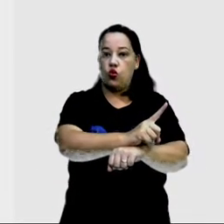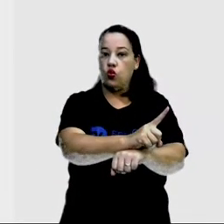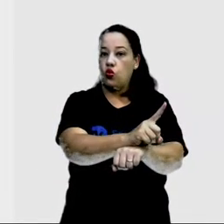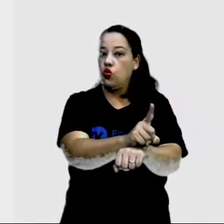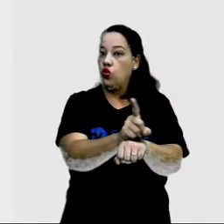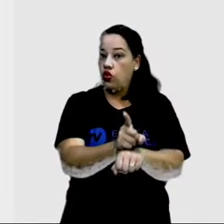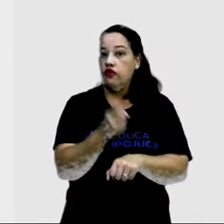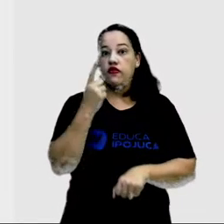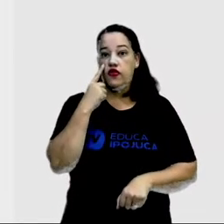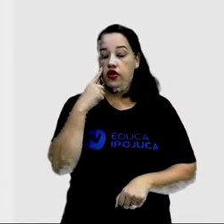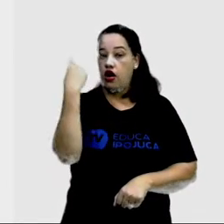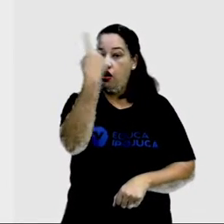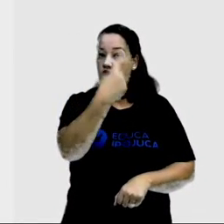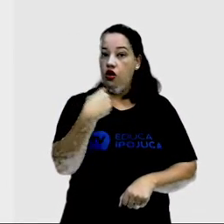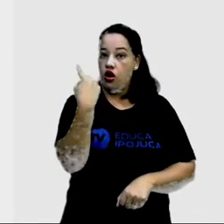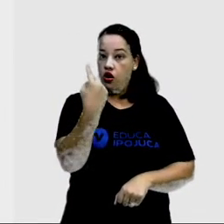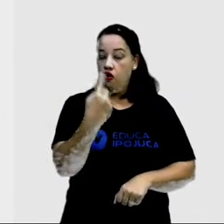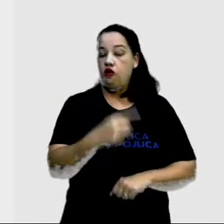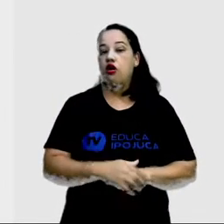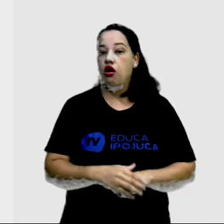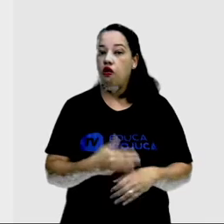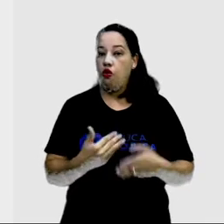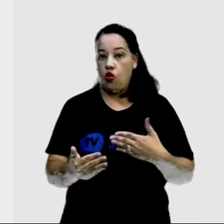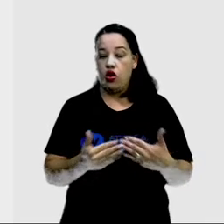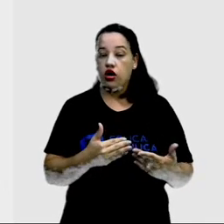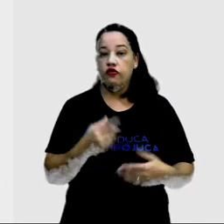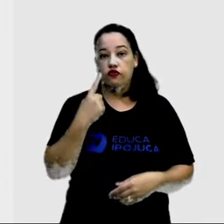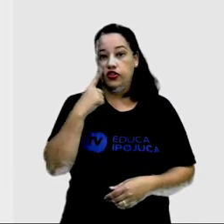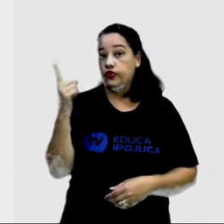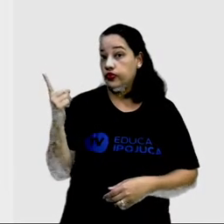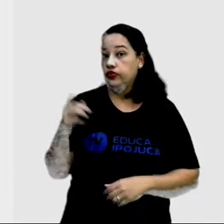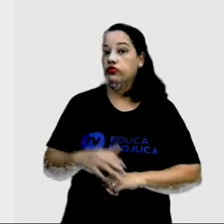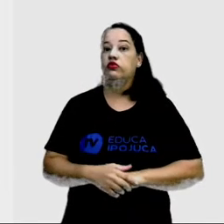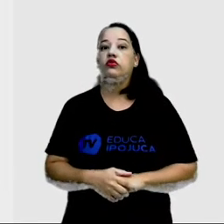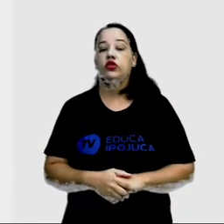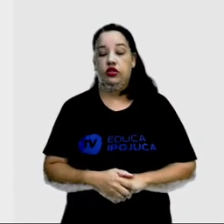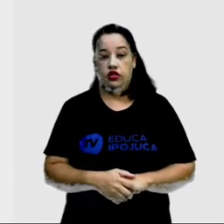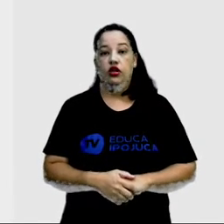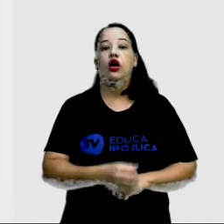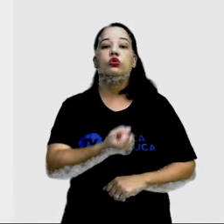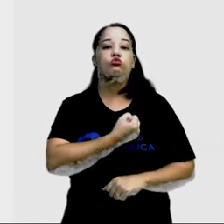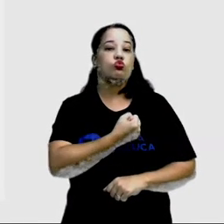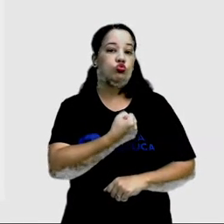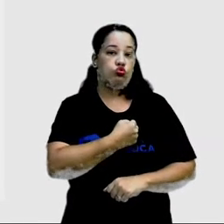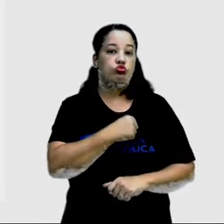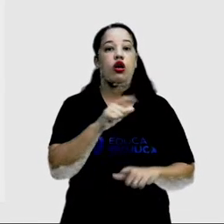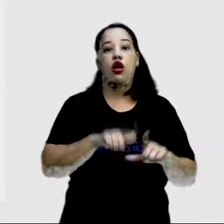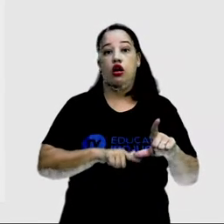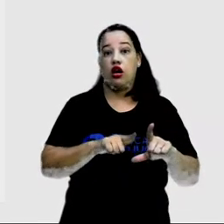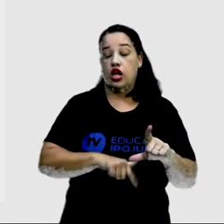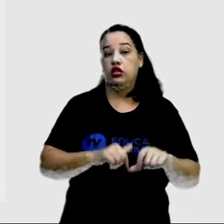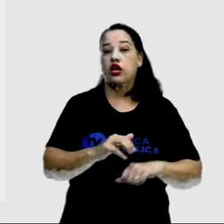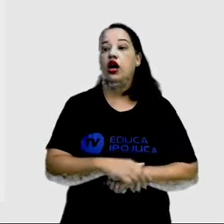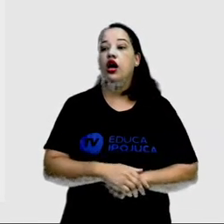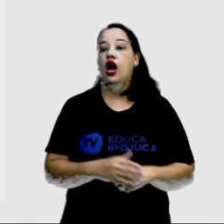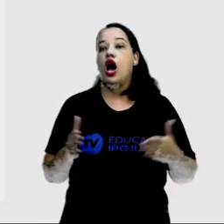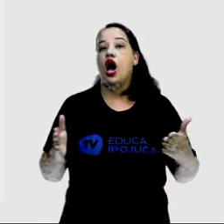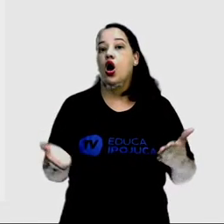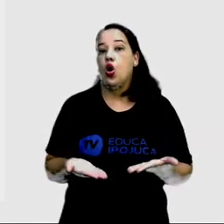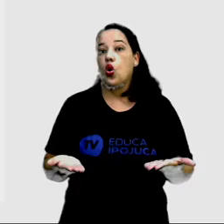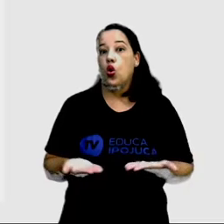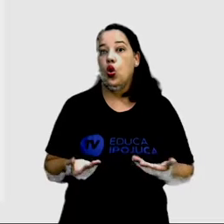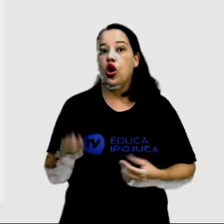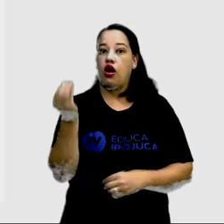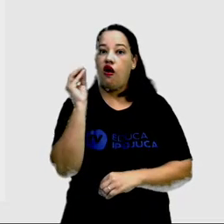hora, que você vai escolher aqui nessa configuração do número e da letra, e depois marcar